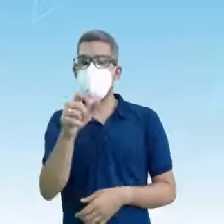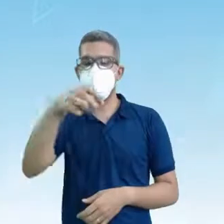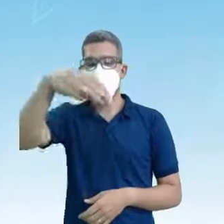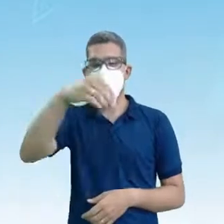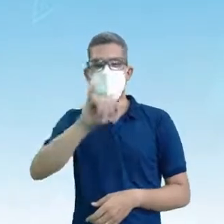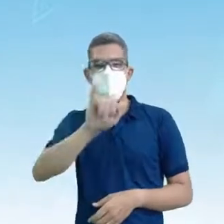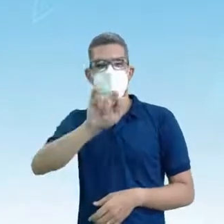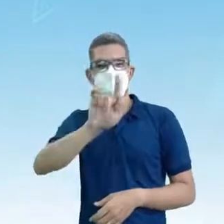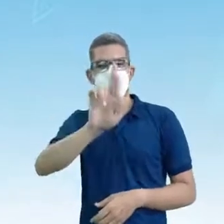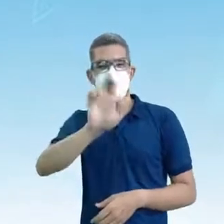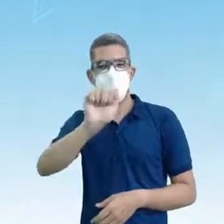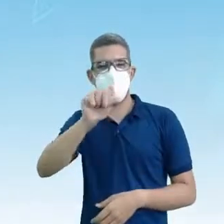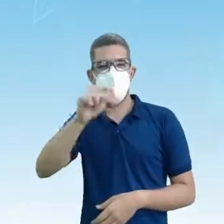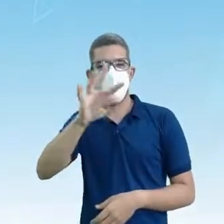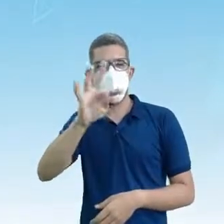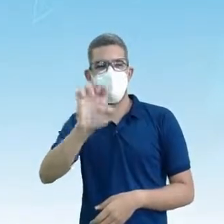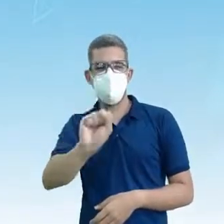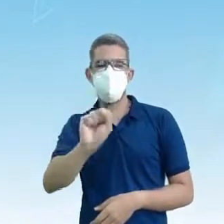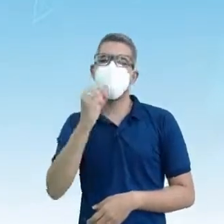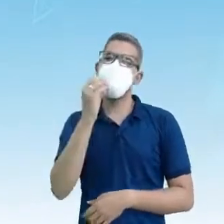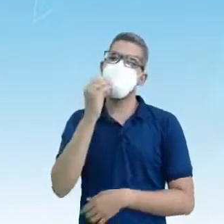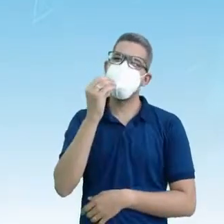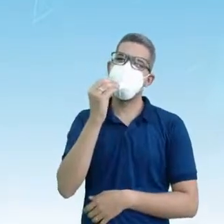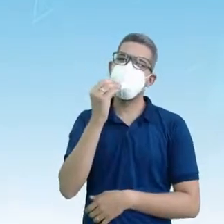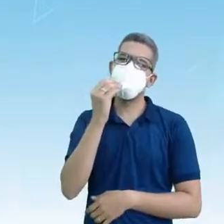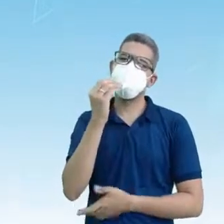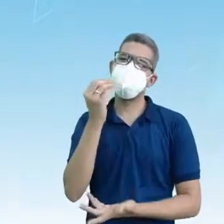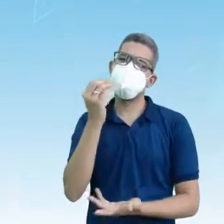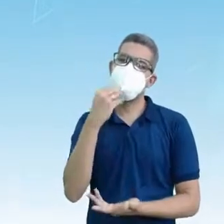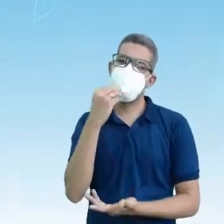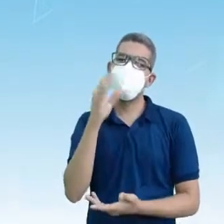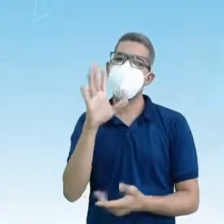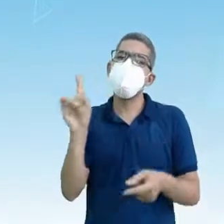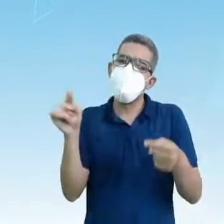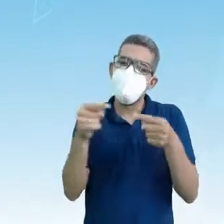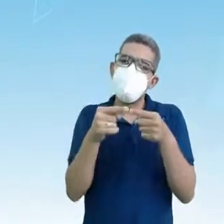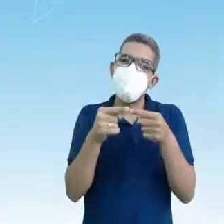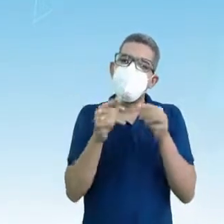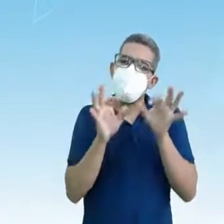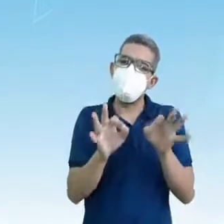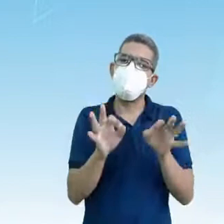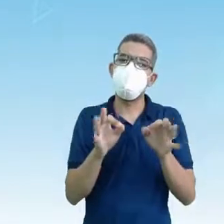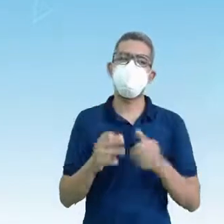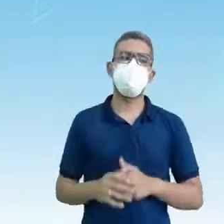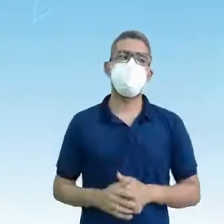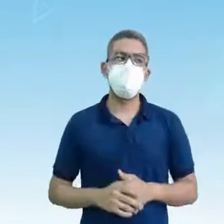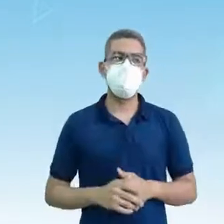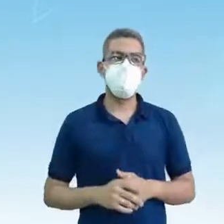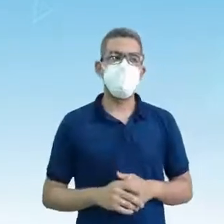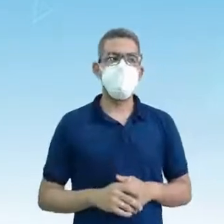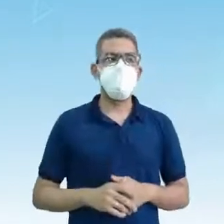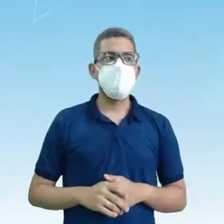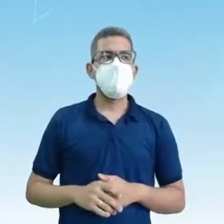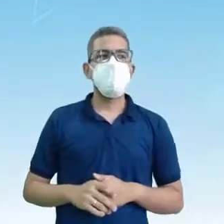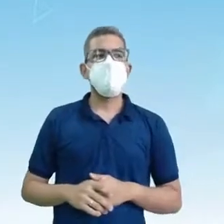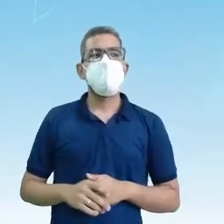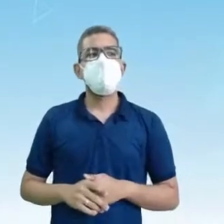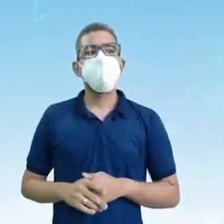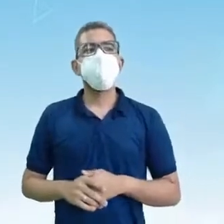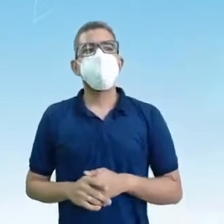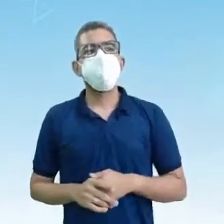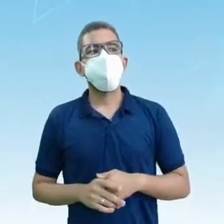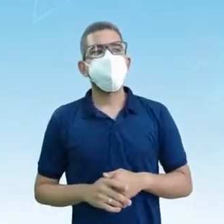migrante ambiental ainda seria o mais adequado. E é claro que é grande